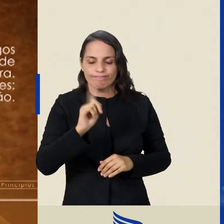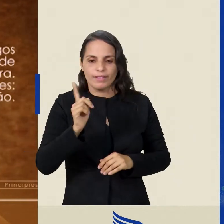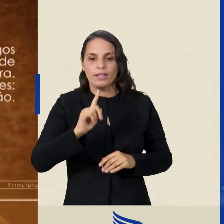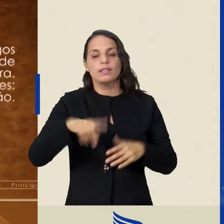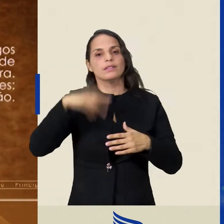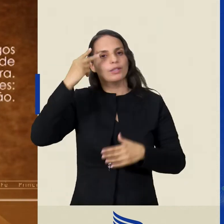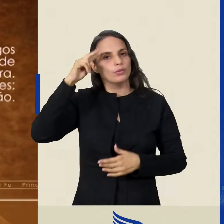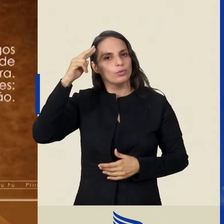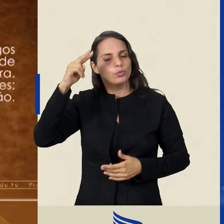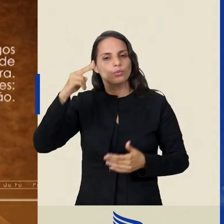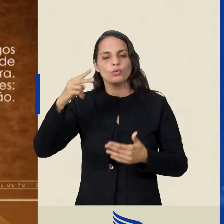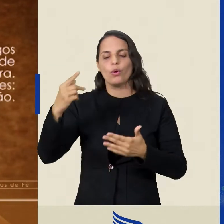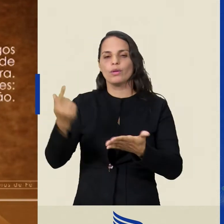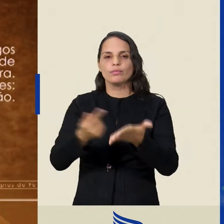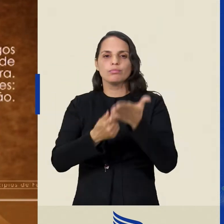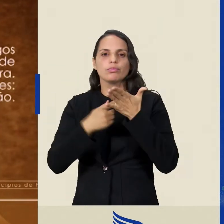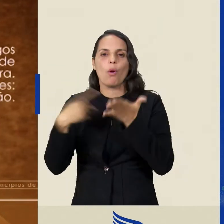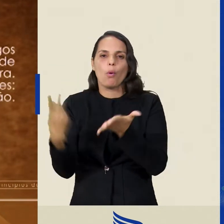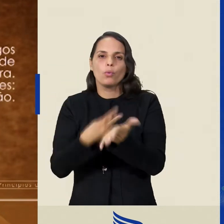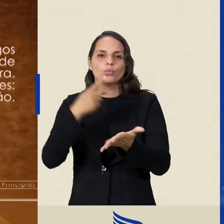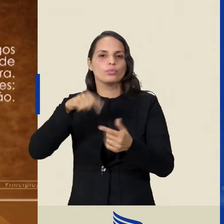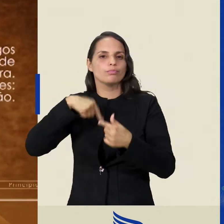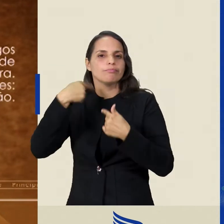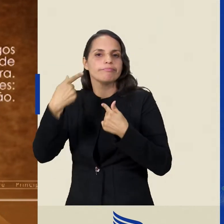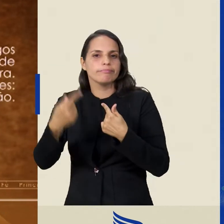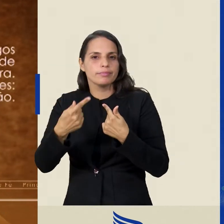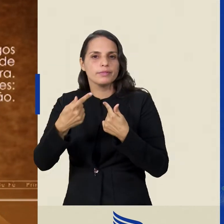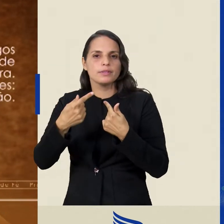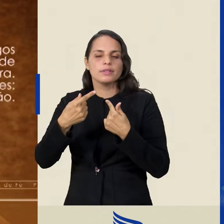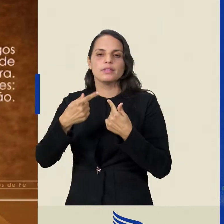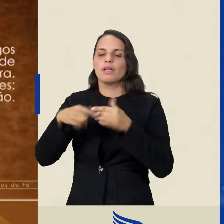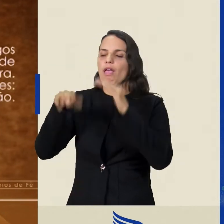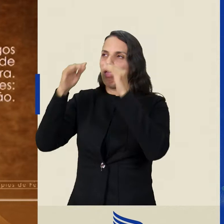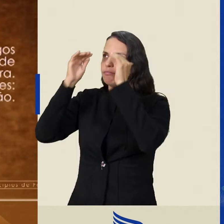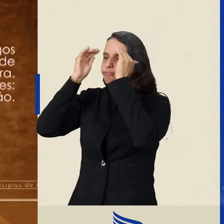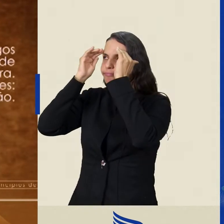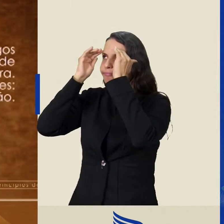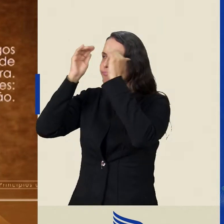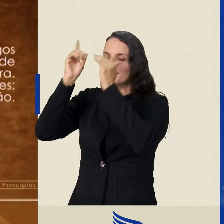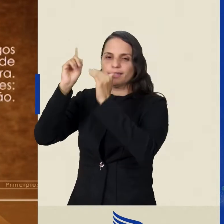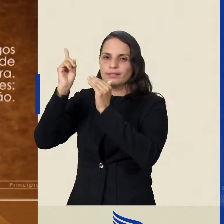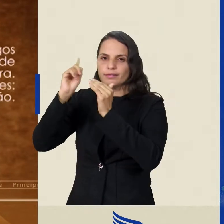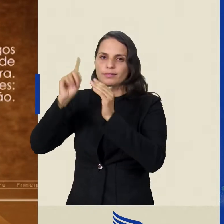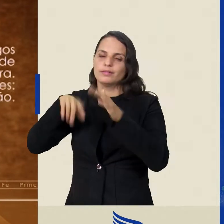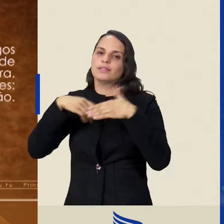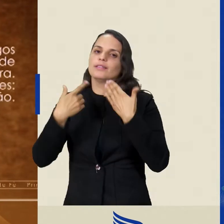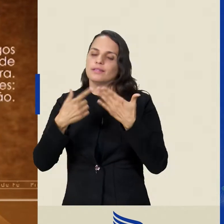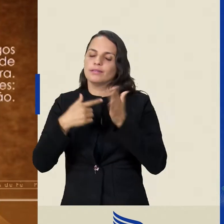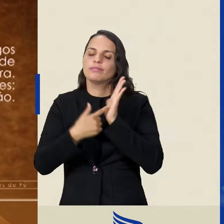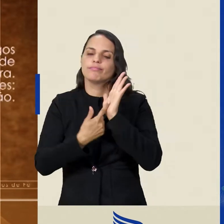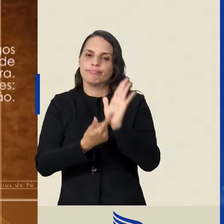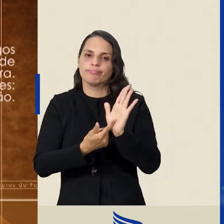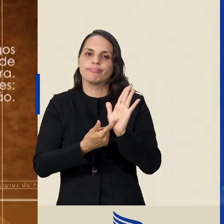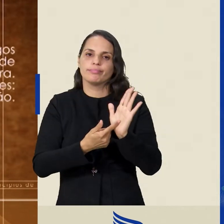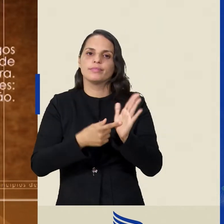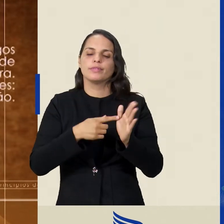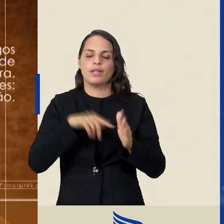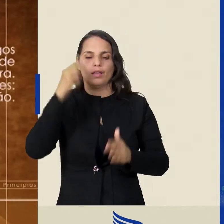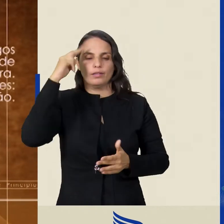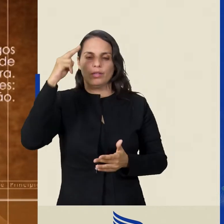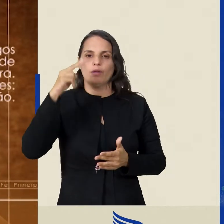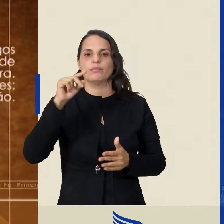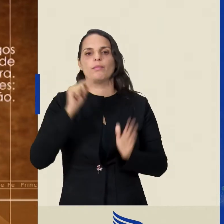os amargos resultados de não considerar o grande privilégio que Deus lhe concedera.